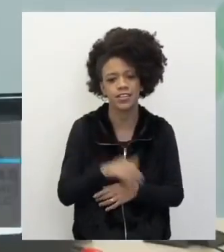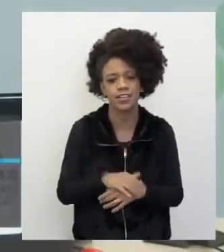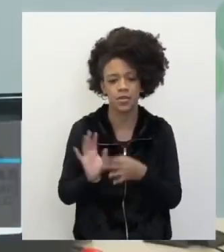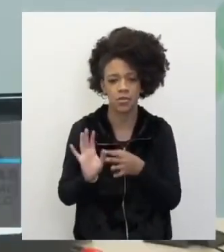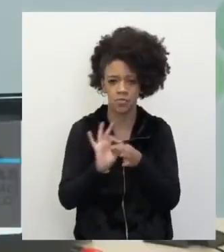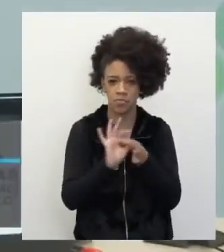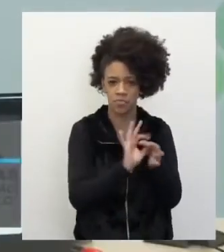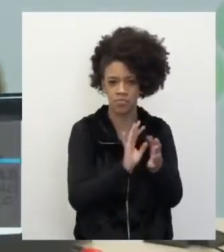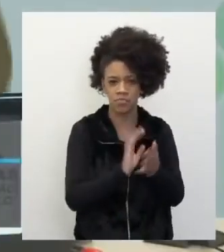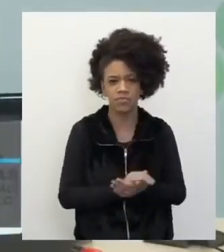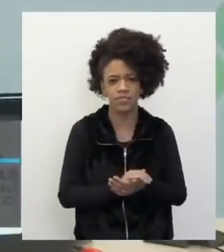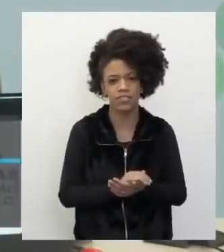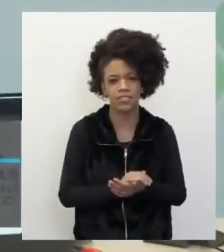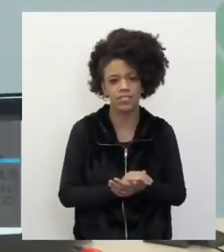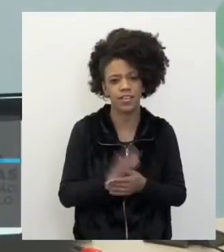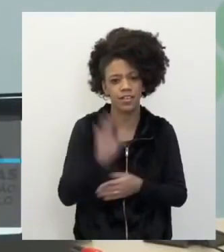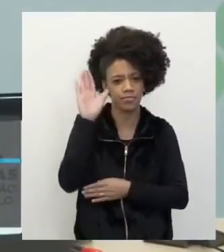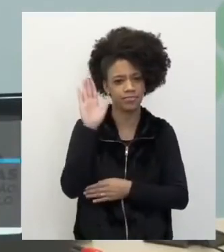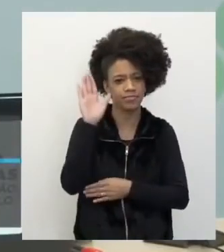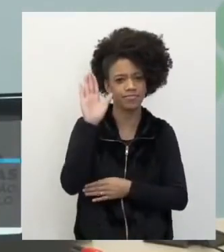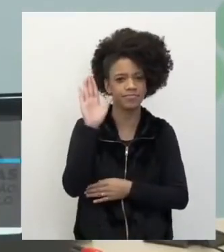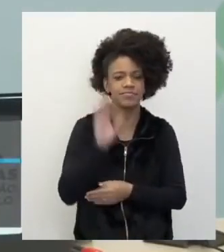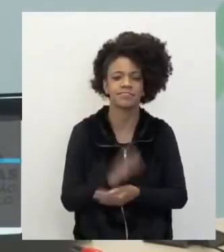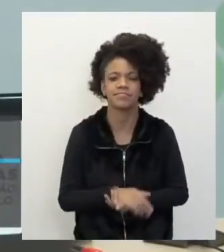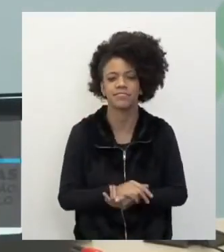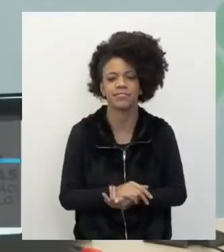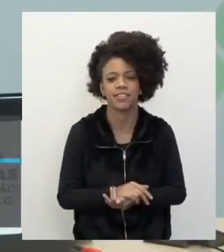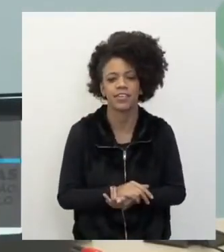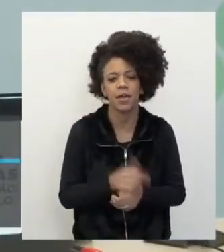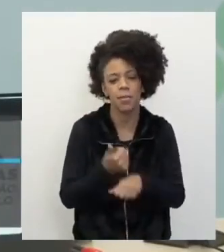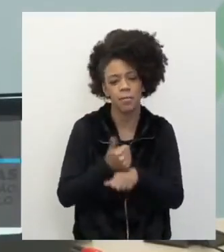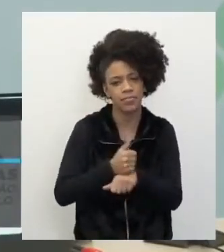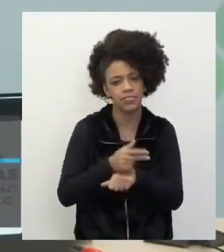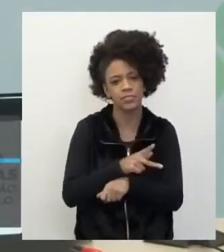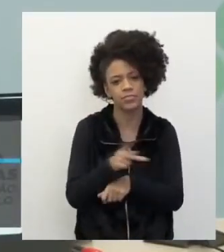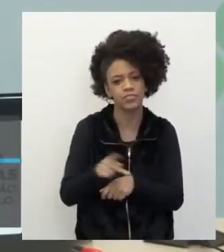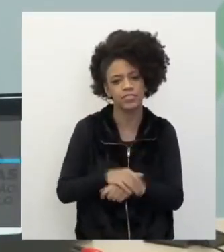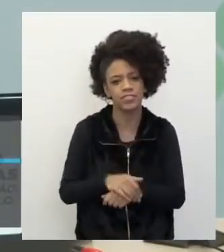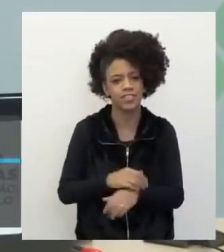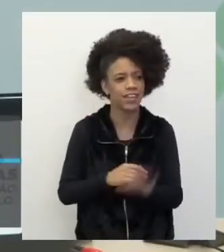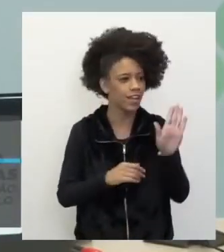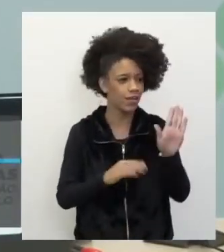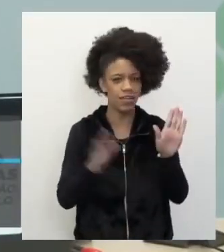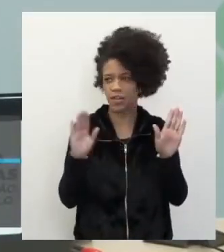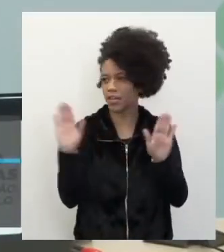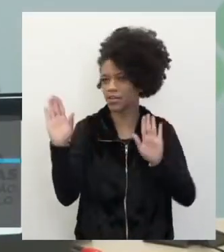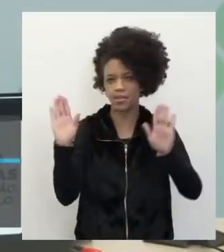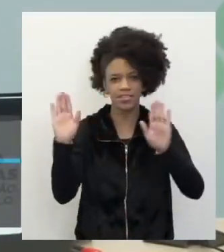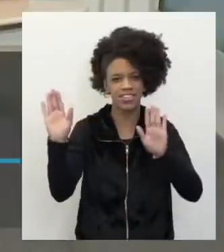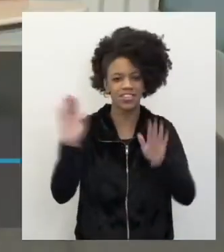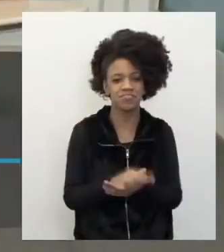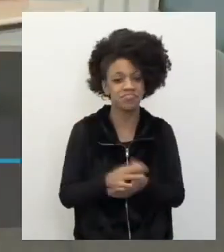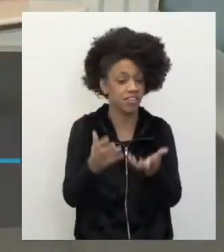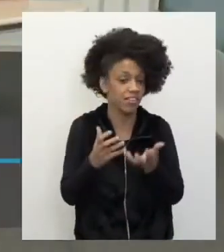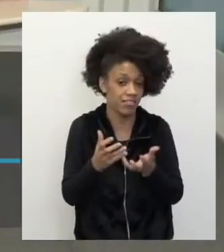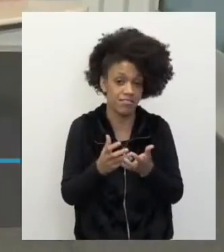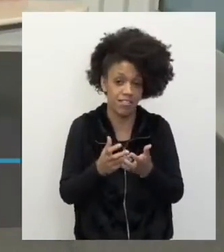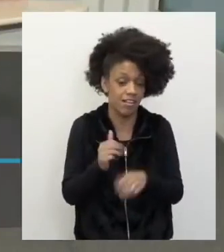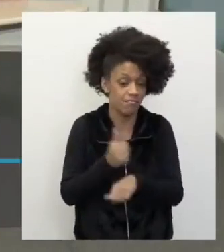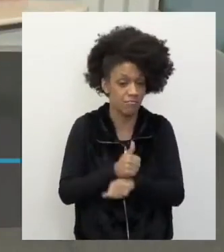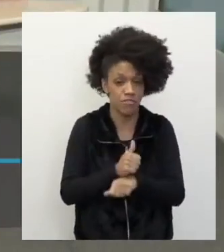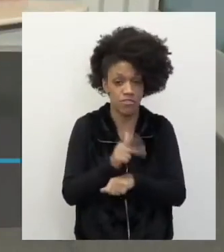do slogan, faça esta chamada. Profissão, professor. E aí 3 alunos, eu. Isso eles querem,